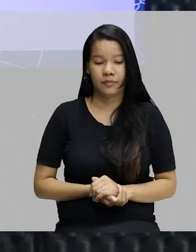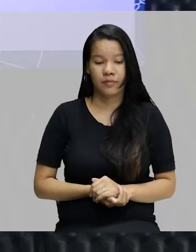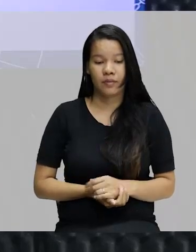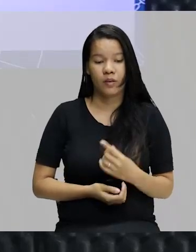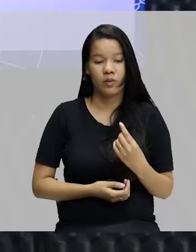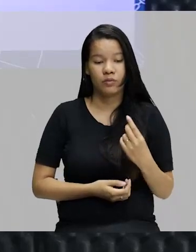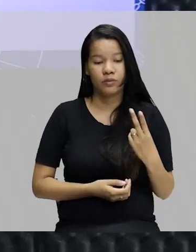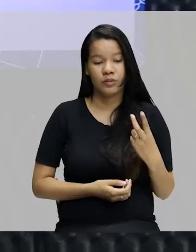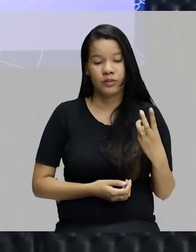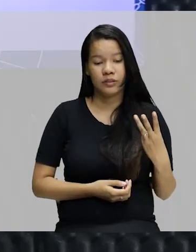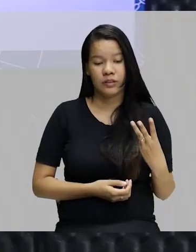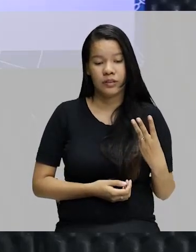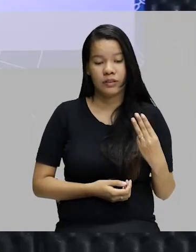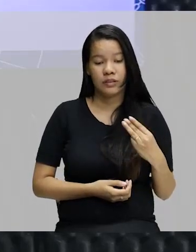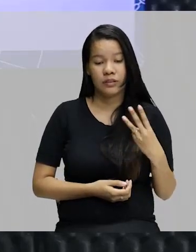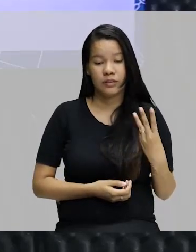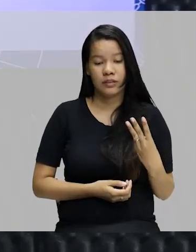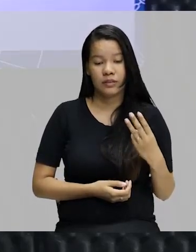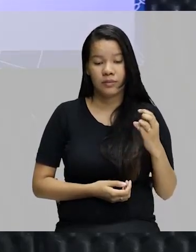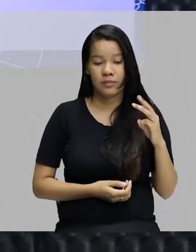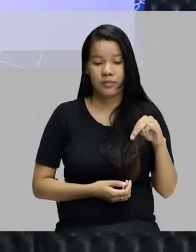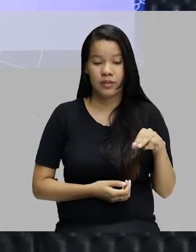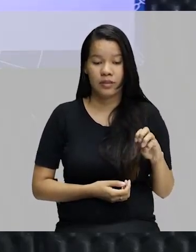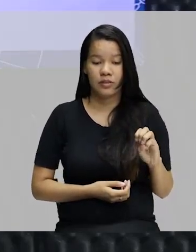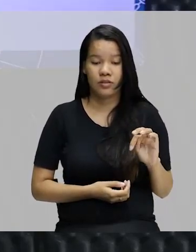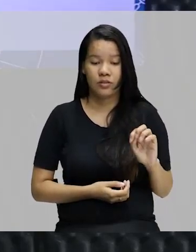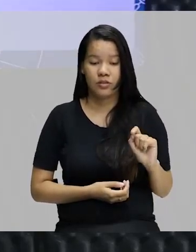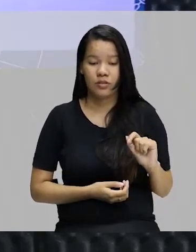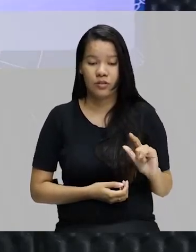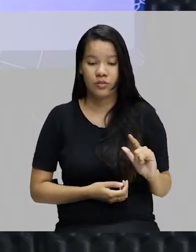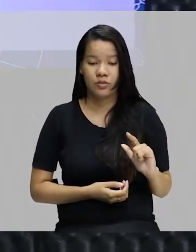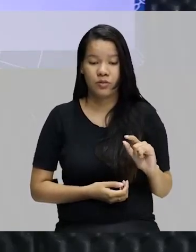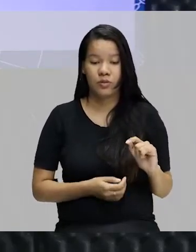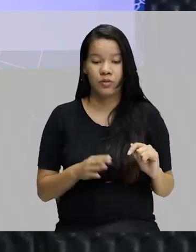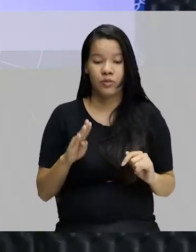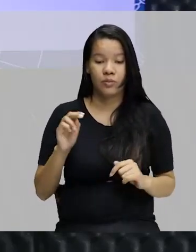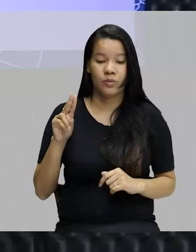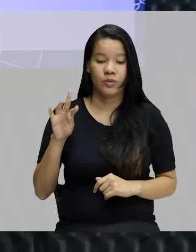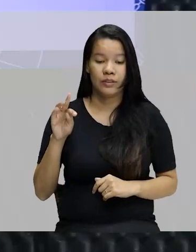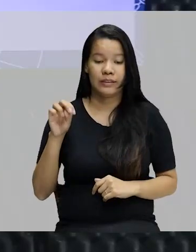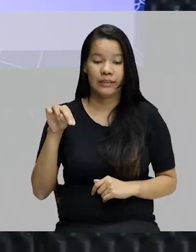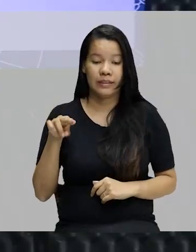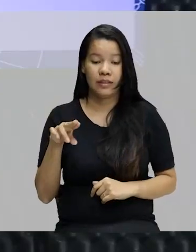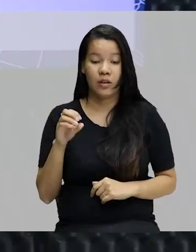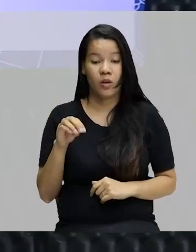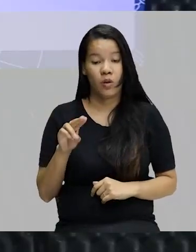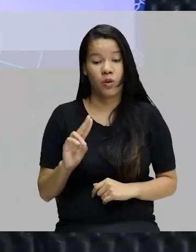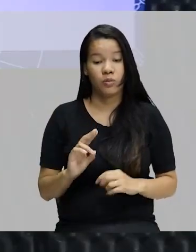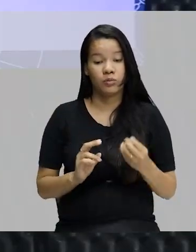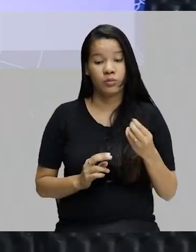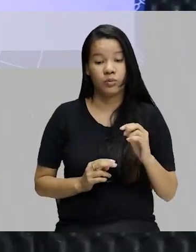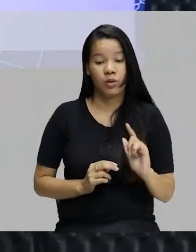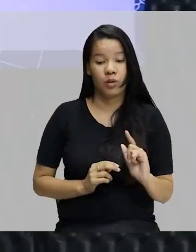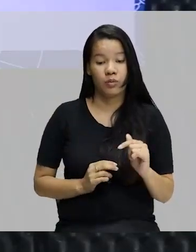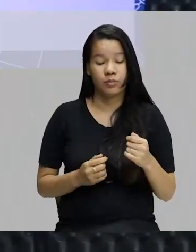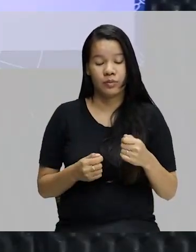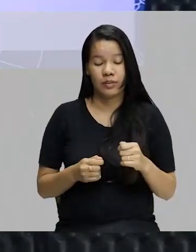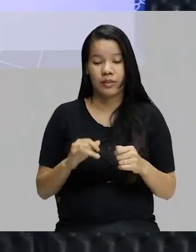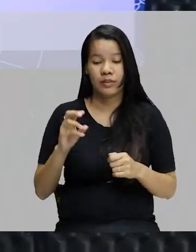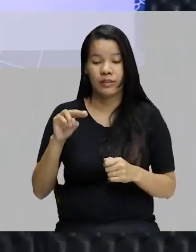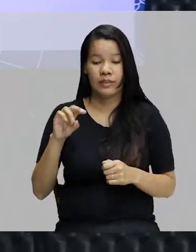2, 3, 3 metil, butan, 1 ol. O álcool ele pode ser insaturado, mas olha só,